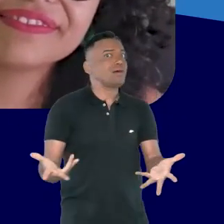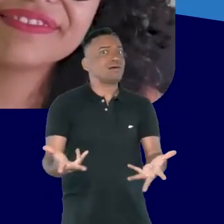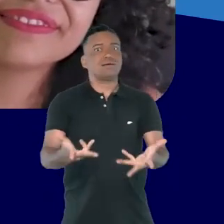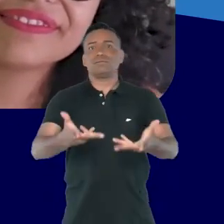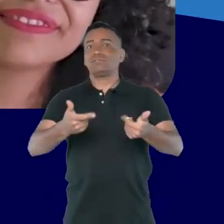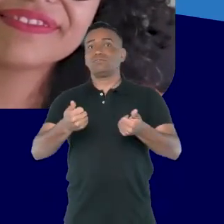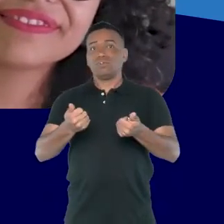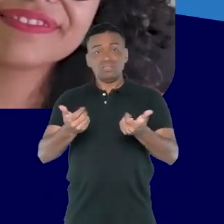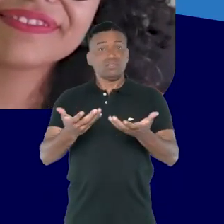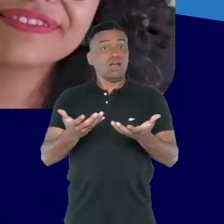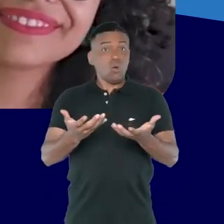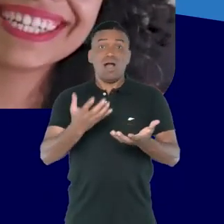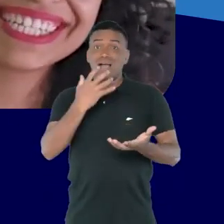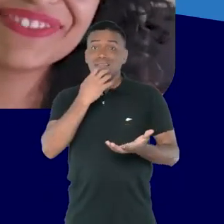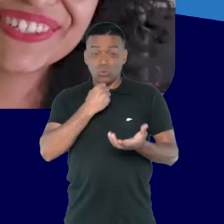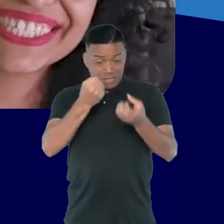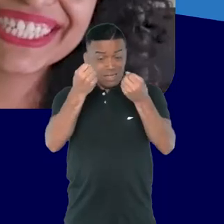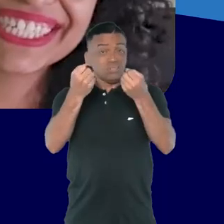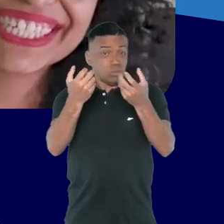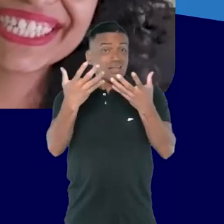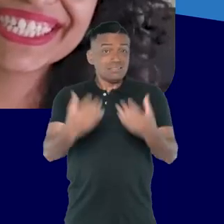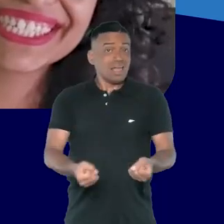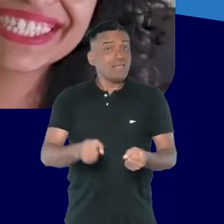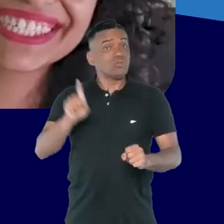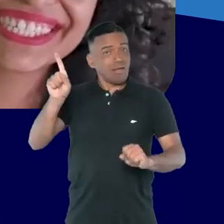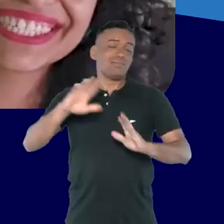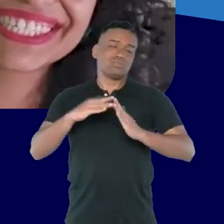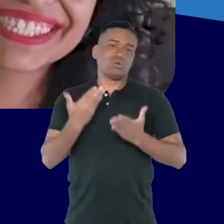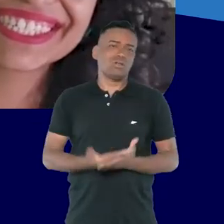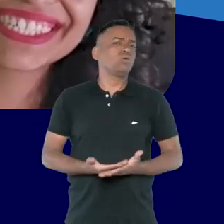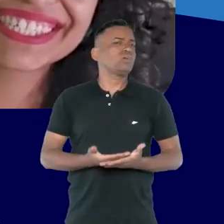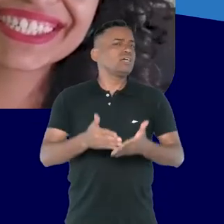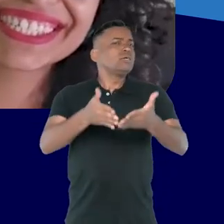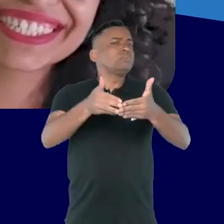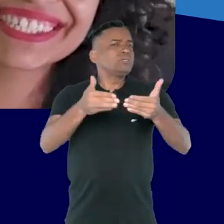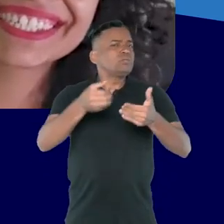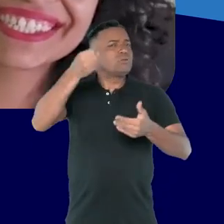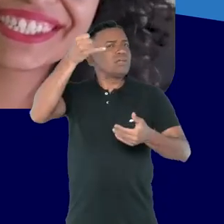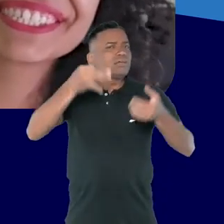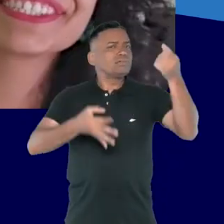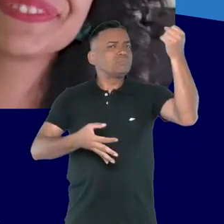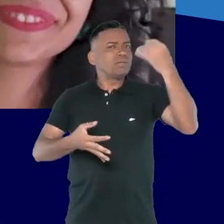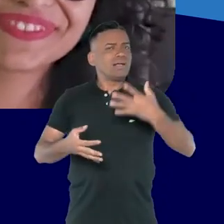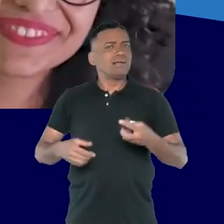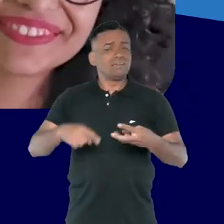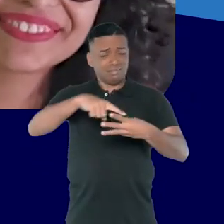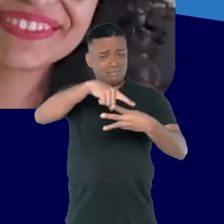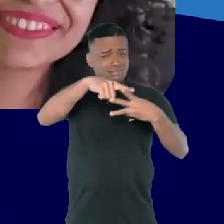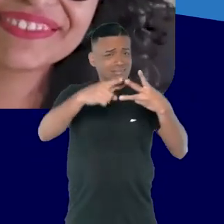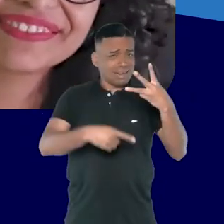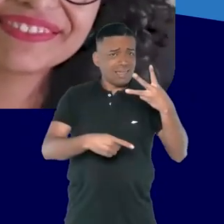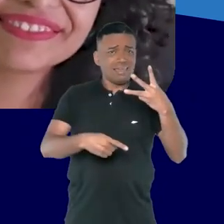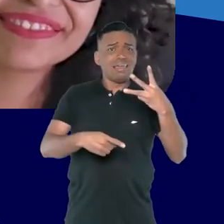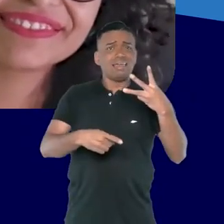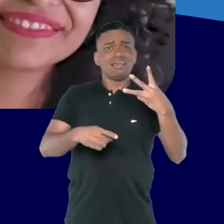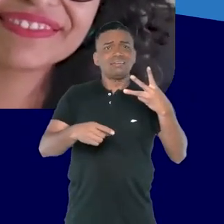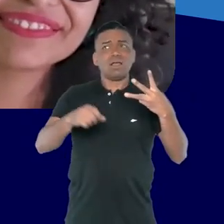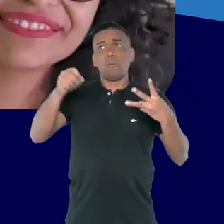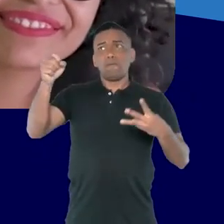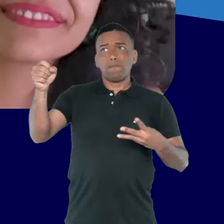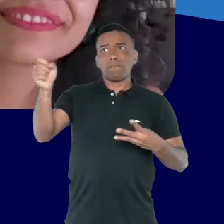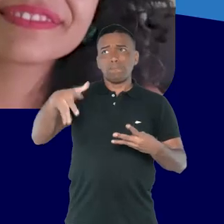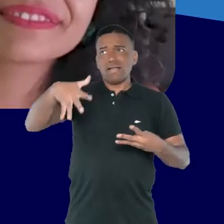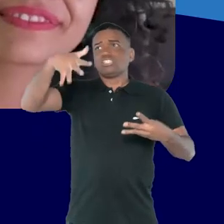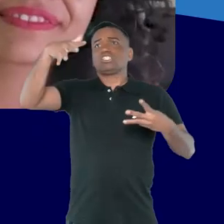forma brilhante, que eu acho que é por isso também que tem sido adotado nas escolas, né? Eu quero te pedir para falar um